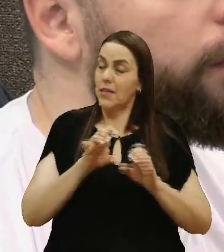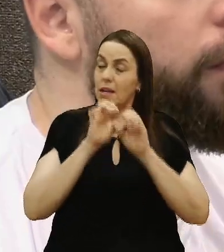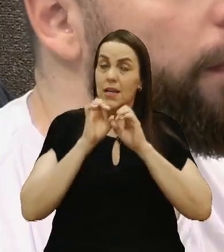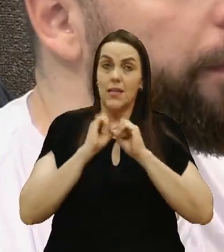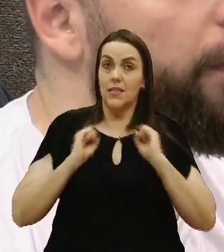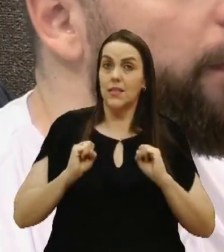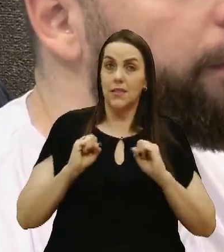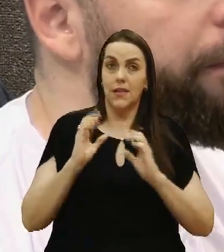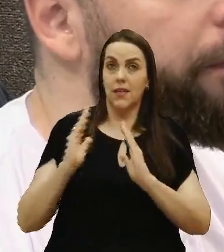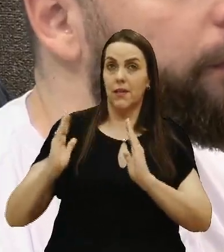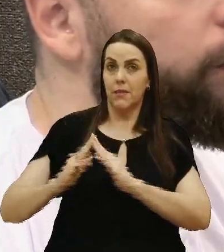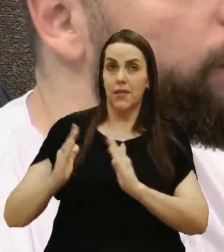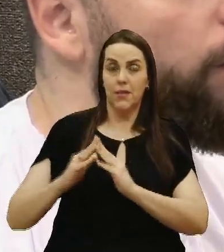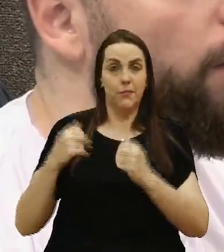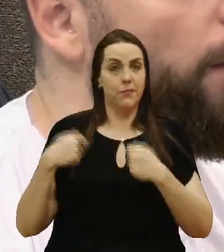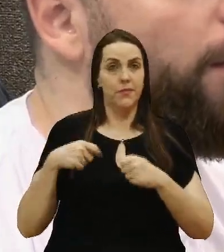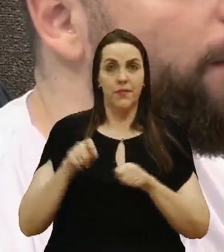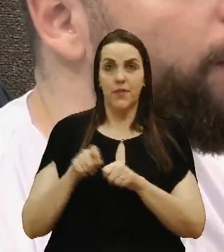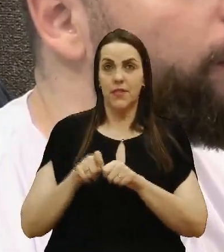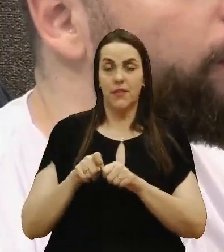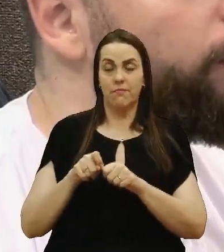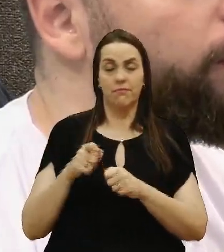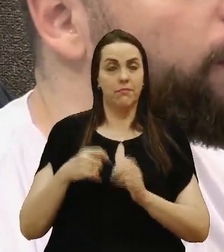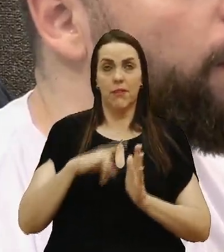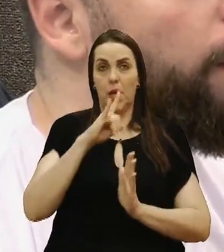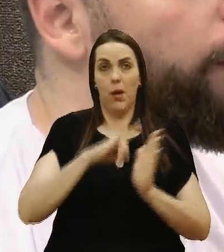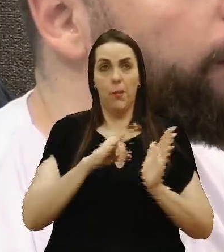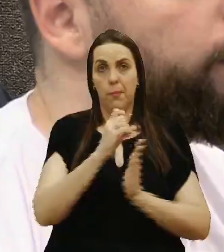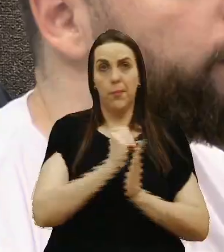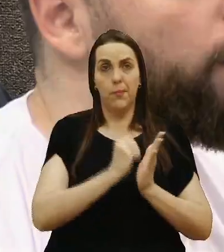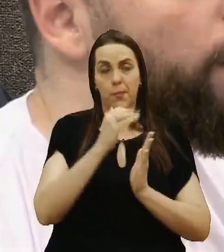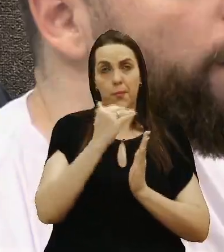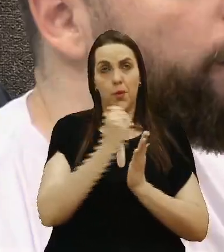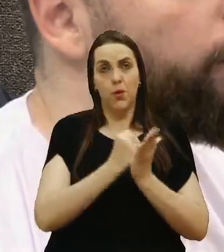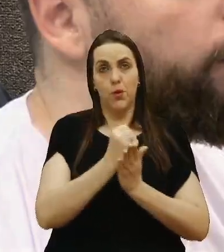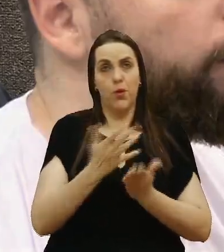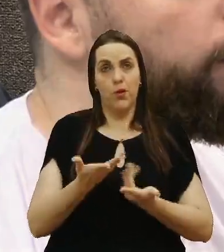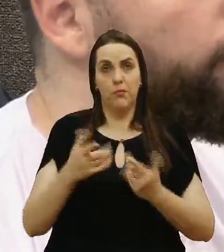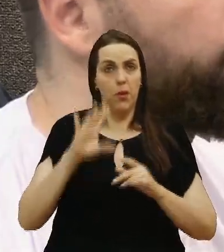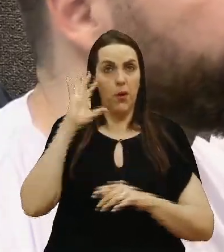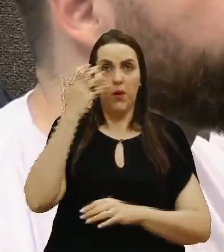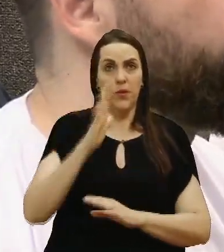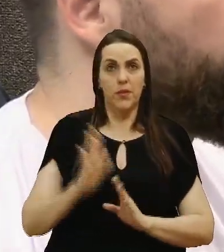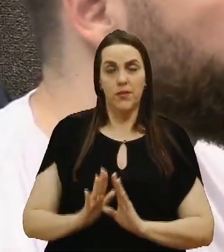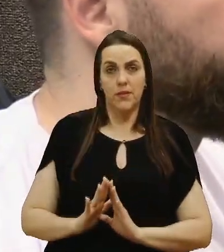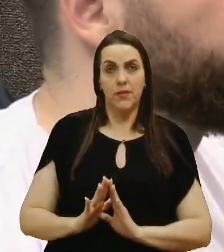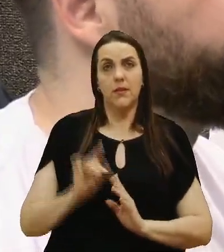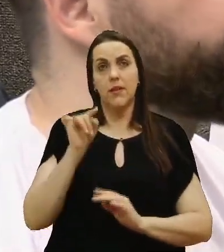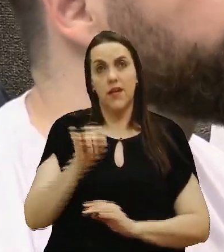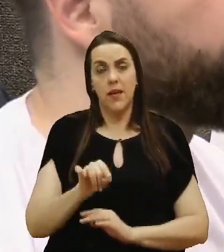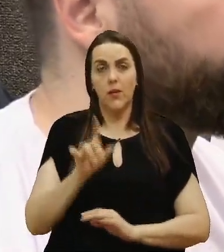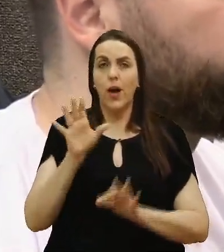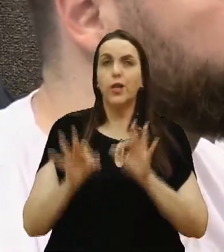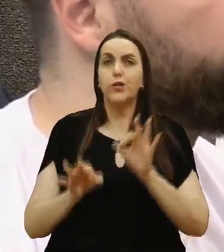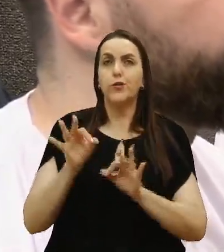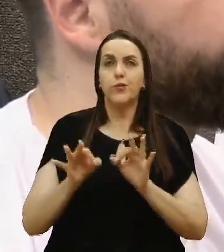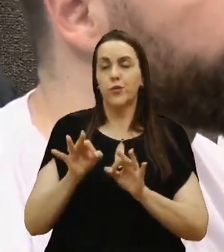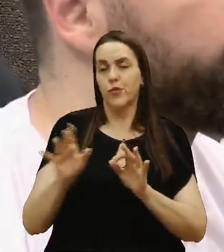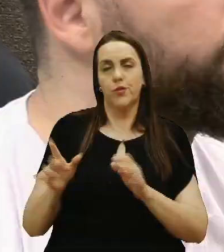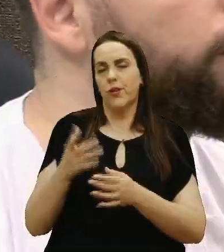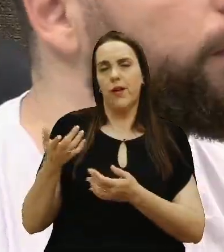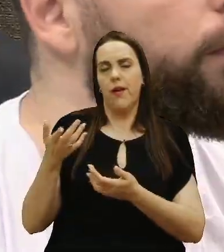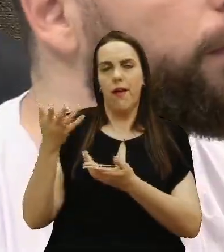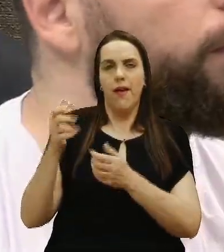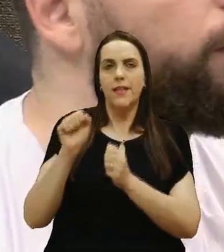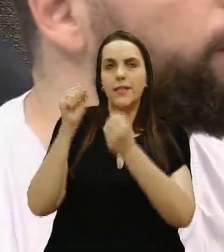da Habitação tem que fazer algum protocolo para que isso não aconteça, mas não justificar a falta de material para